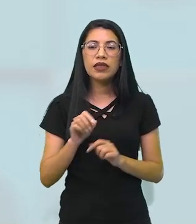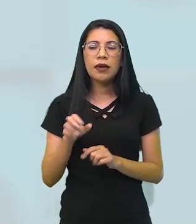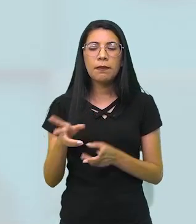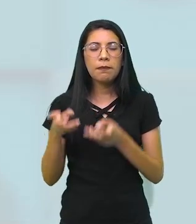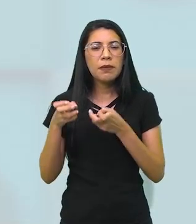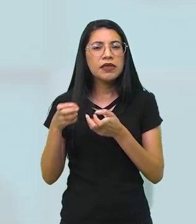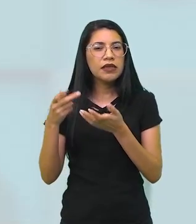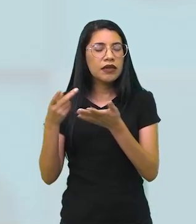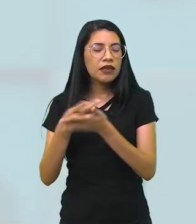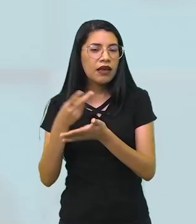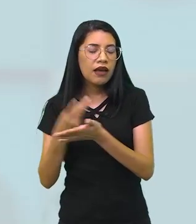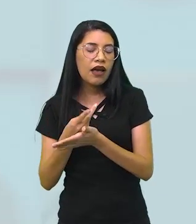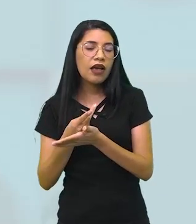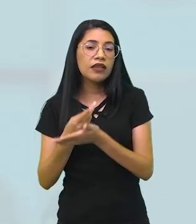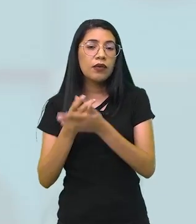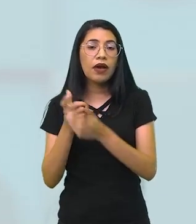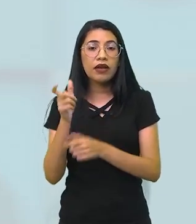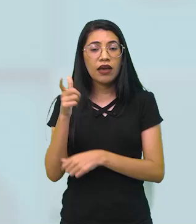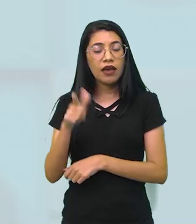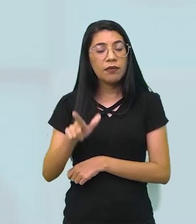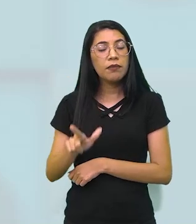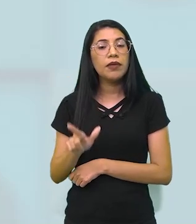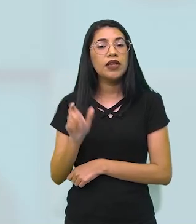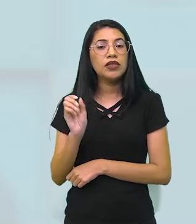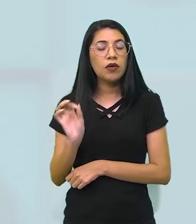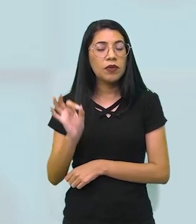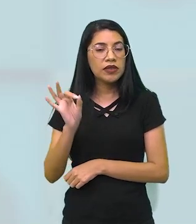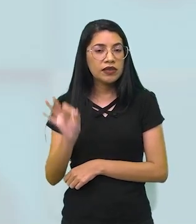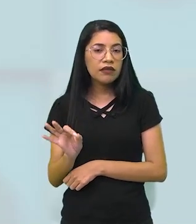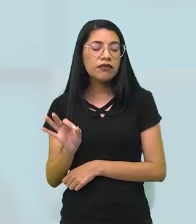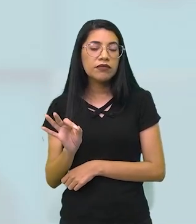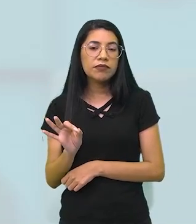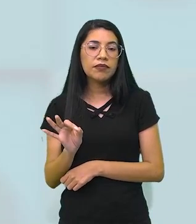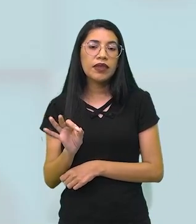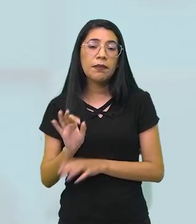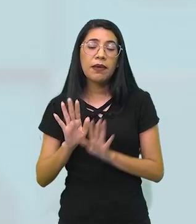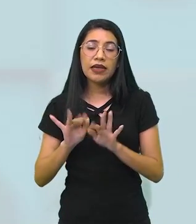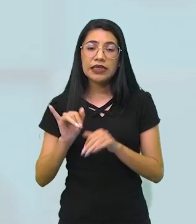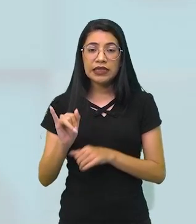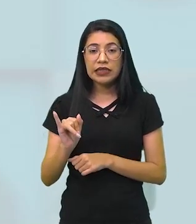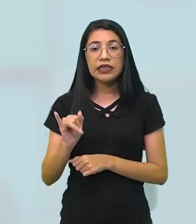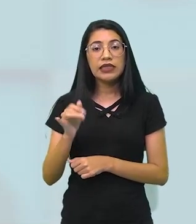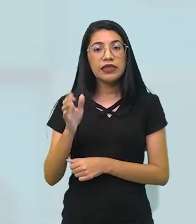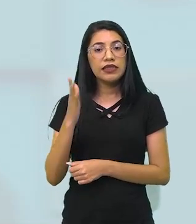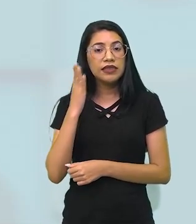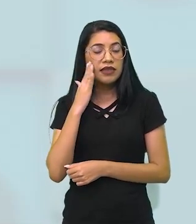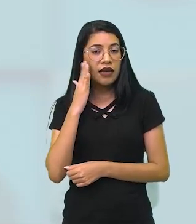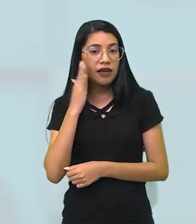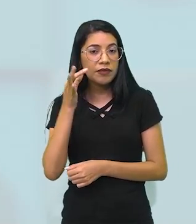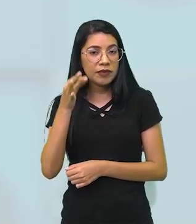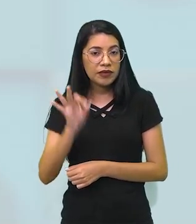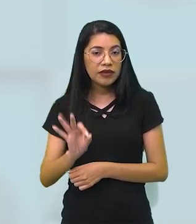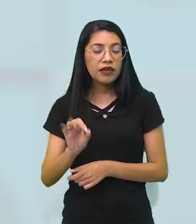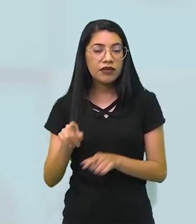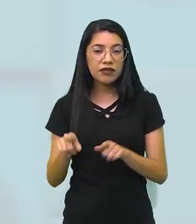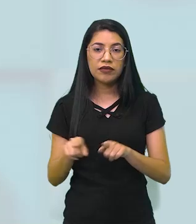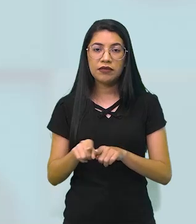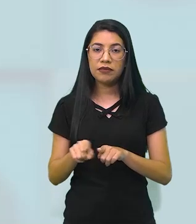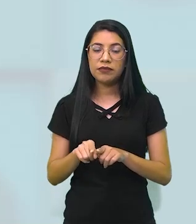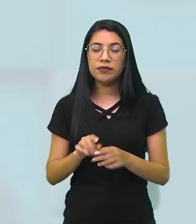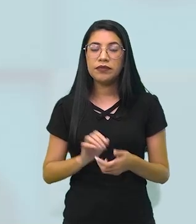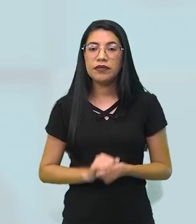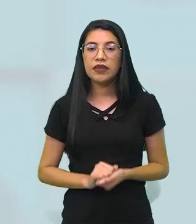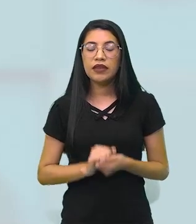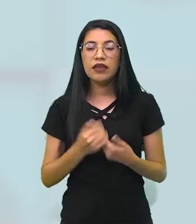errada você repete a palavra de uma forma certa né Lógico se você também souber qual é a forma correta então